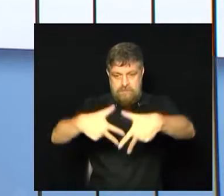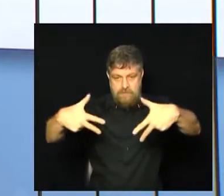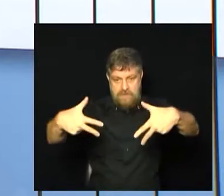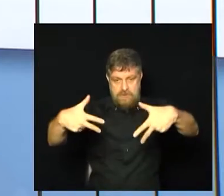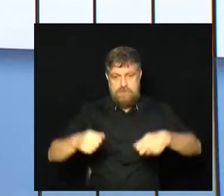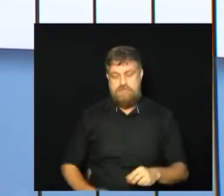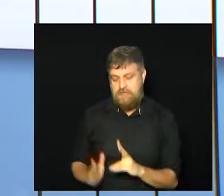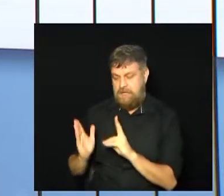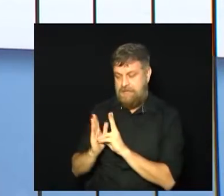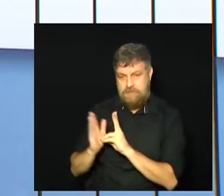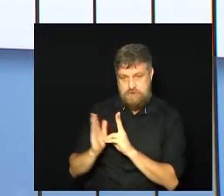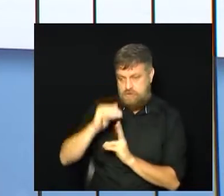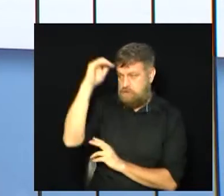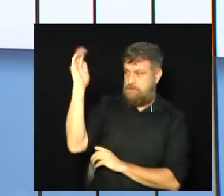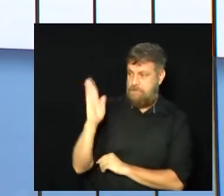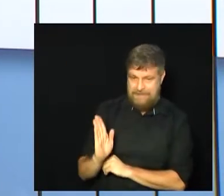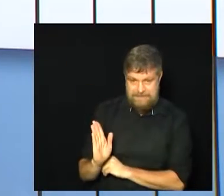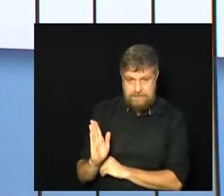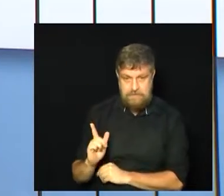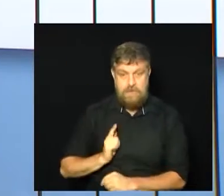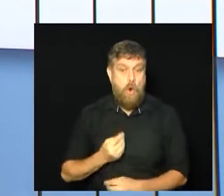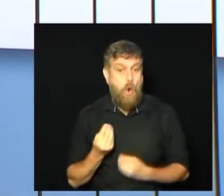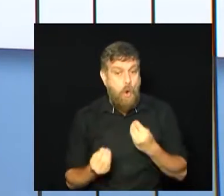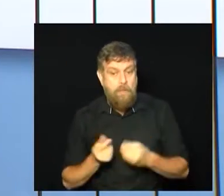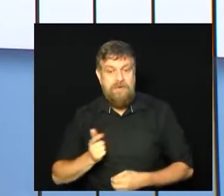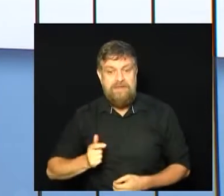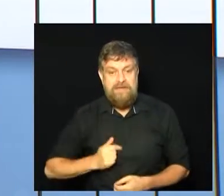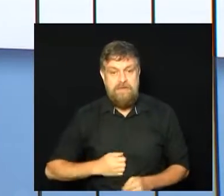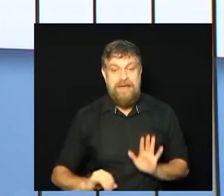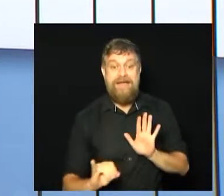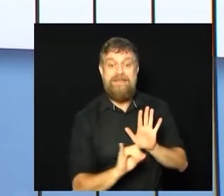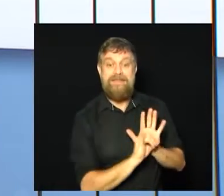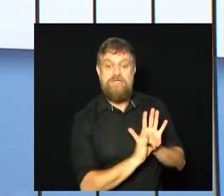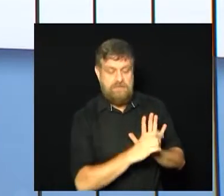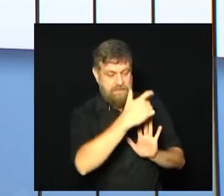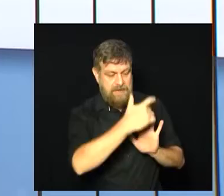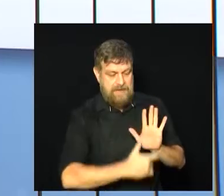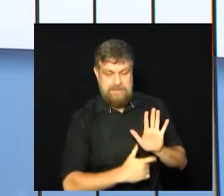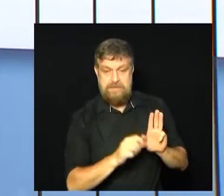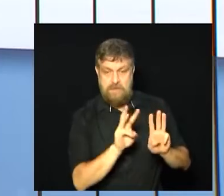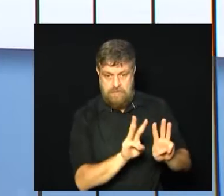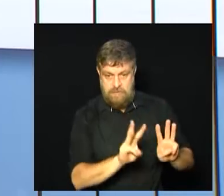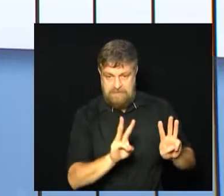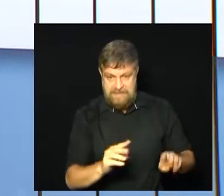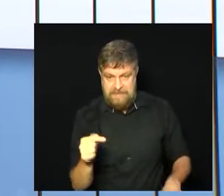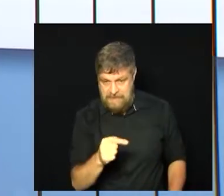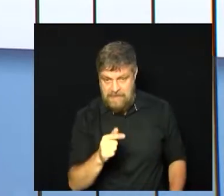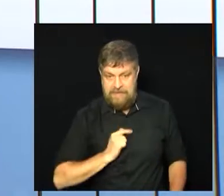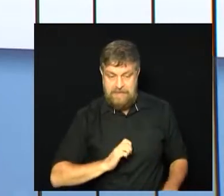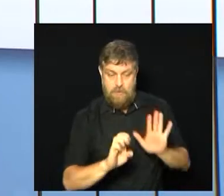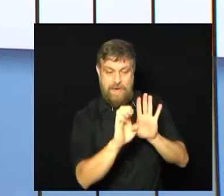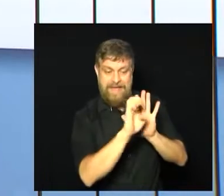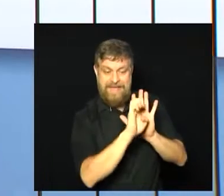etnias indígenas do território brasileiro por meio de uma identificação específica que está lá no site da Conveste, tem um